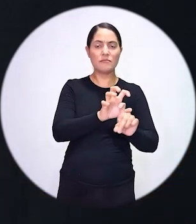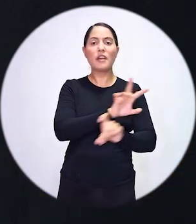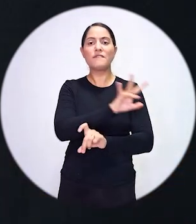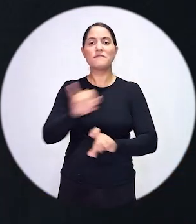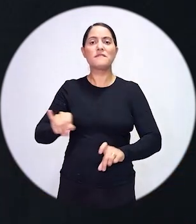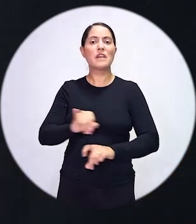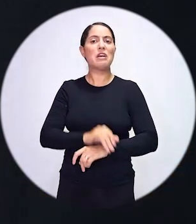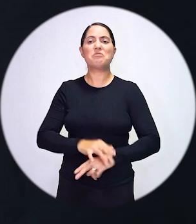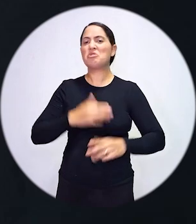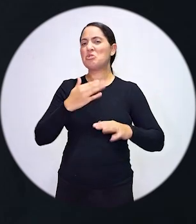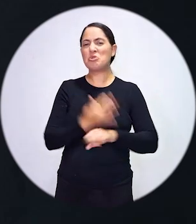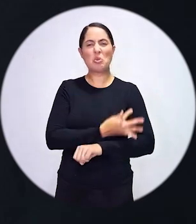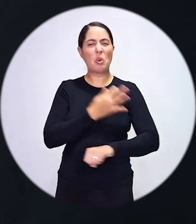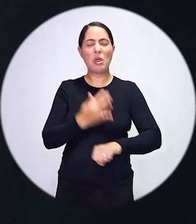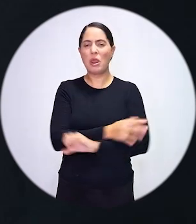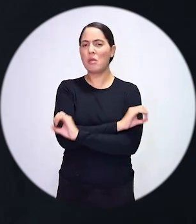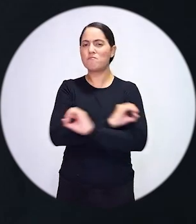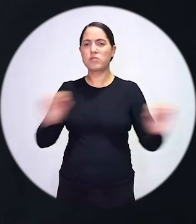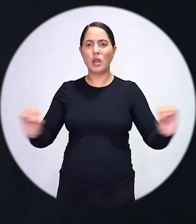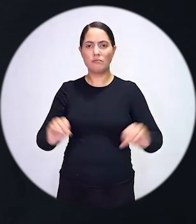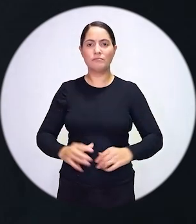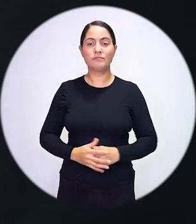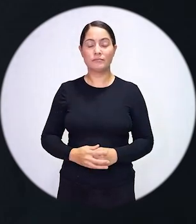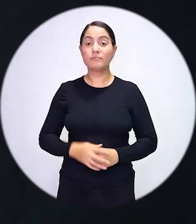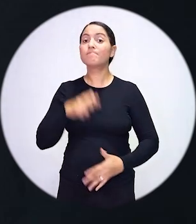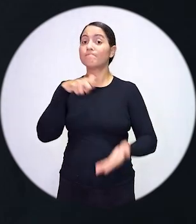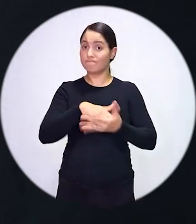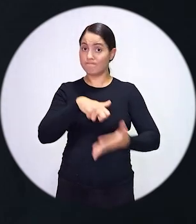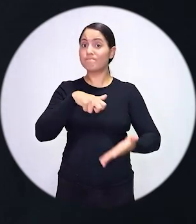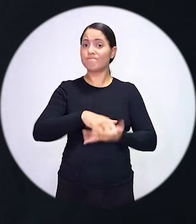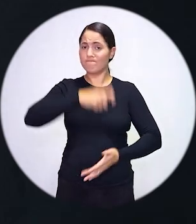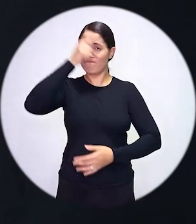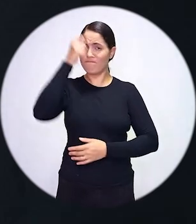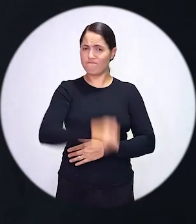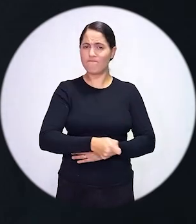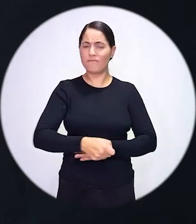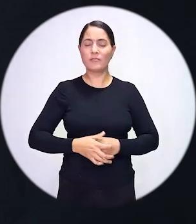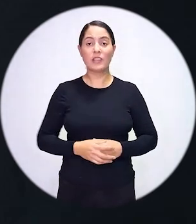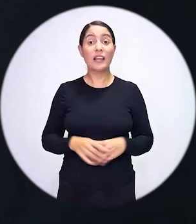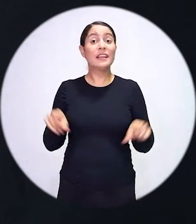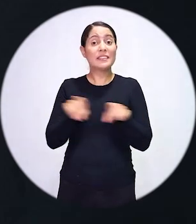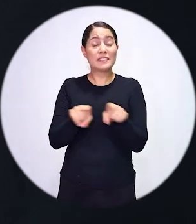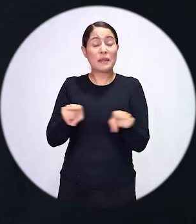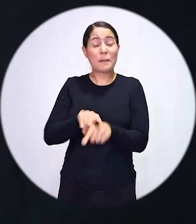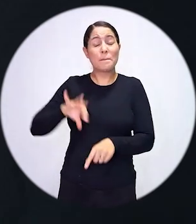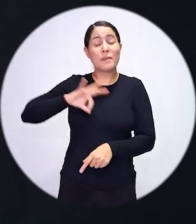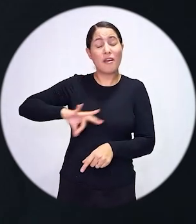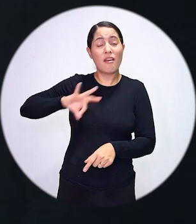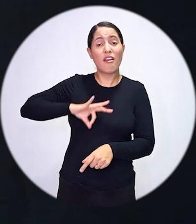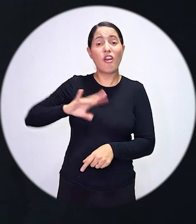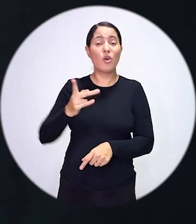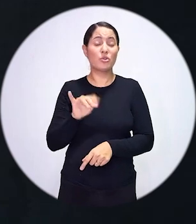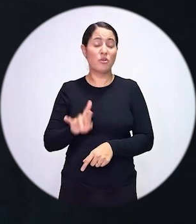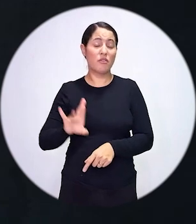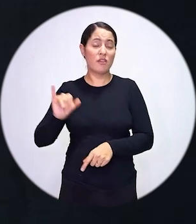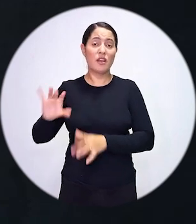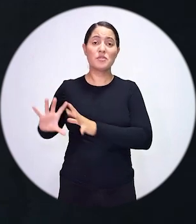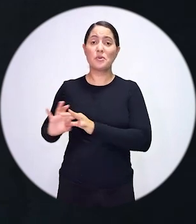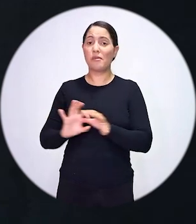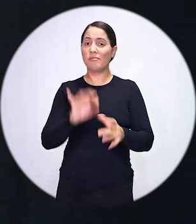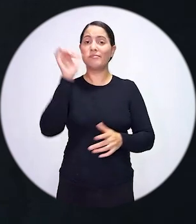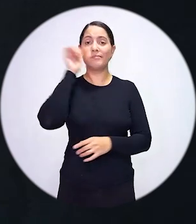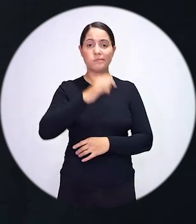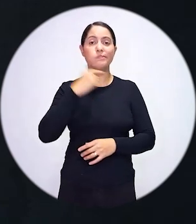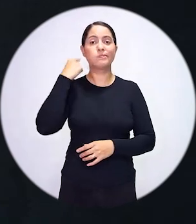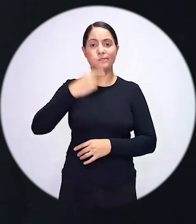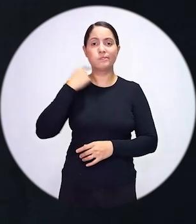para o assédio e a discriminação na advocacia. Também criamos a Ouvidoria para Mulheres Advogadas, o Observatório de Honorários